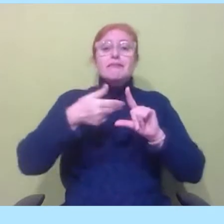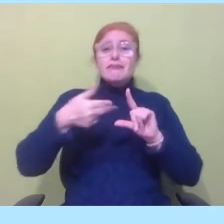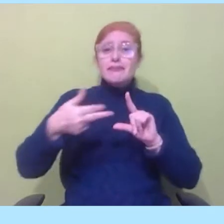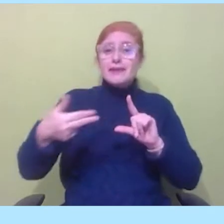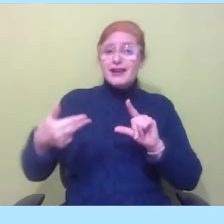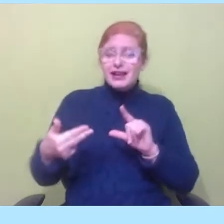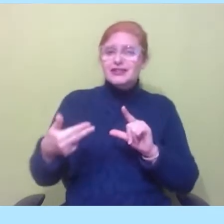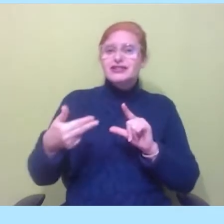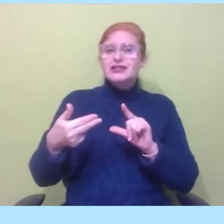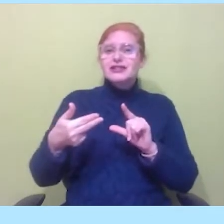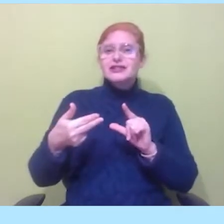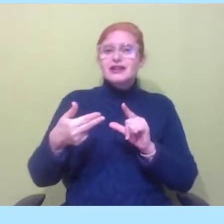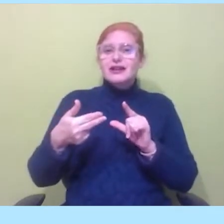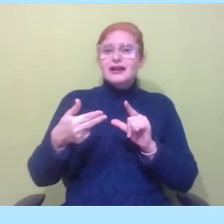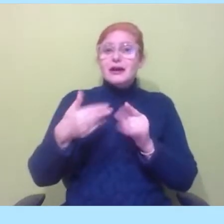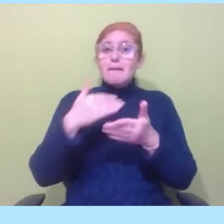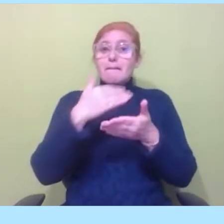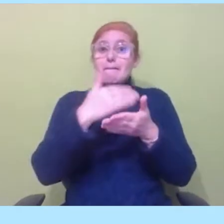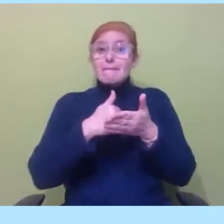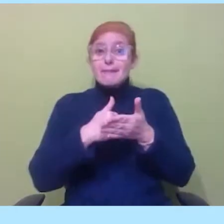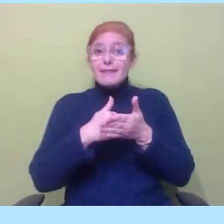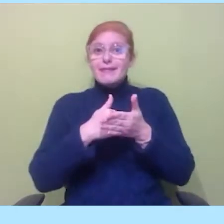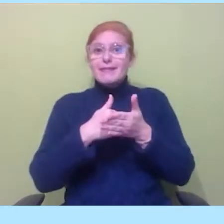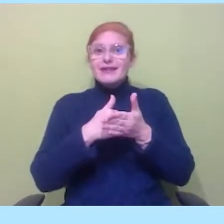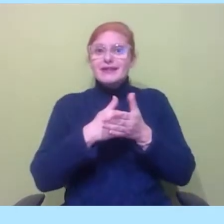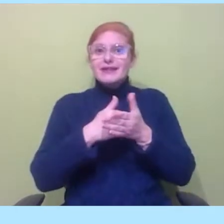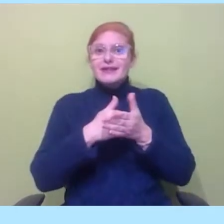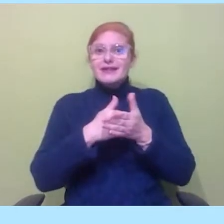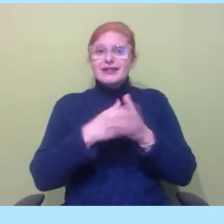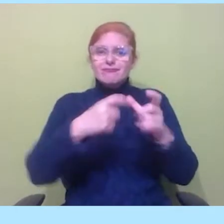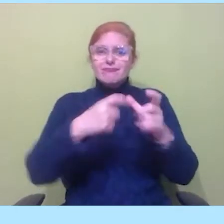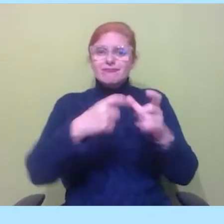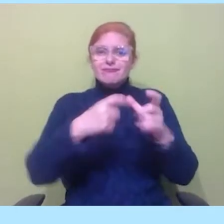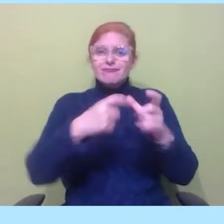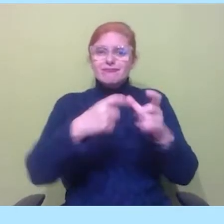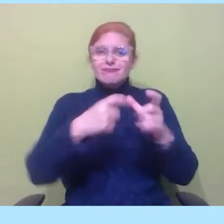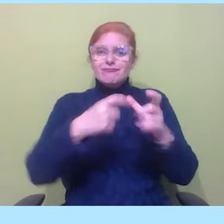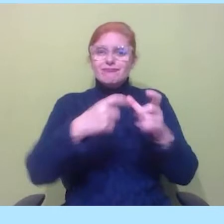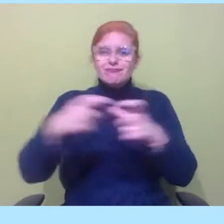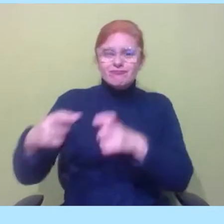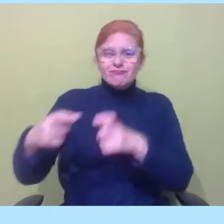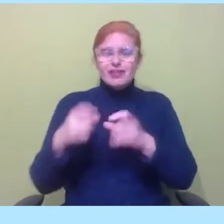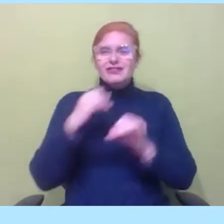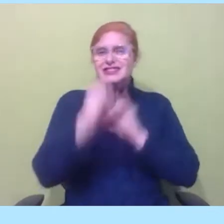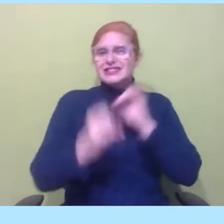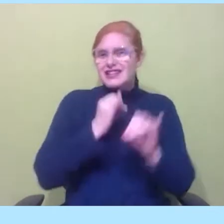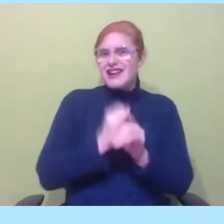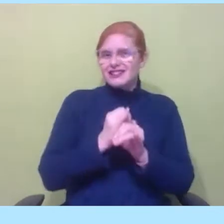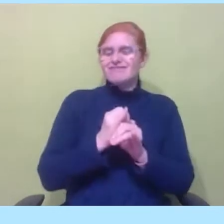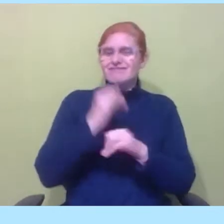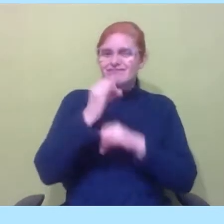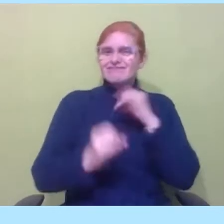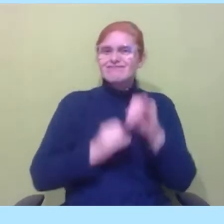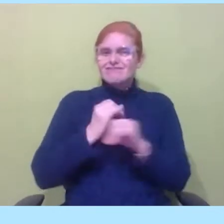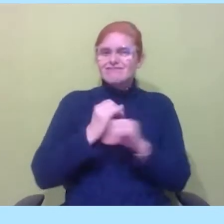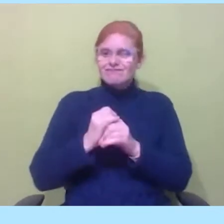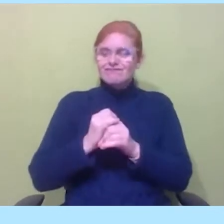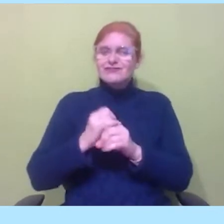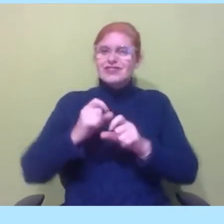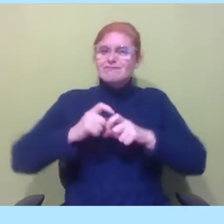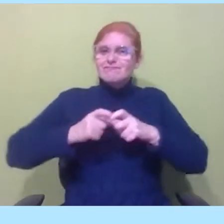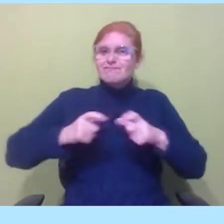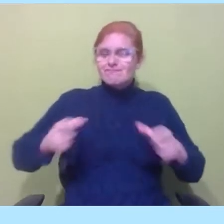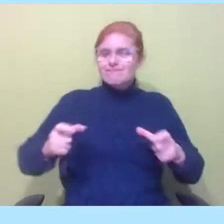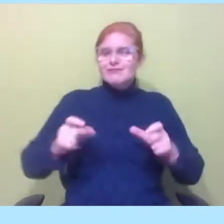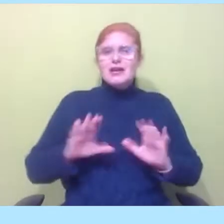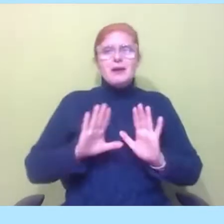para a internet, e a internet ganhando essa conotação, não porque ela é mais perigosa, mas porque